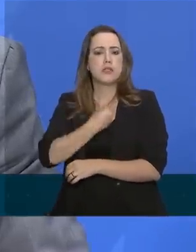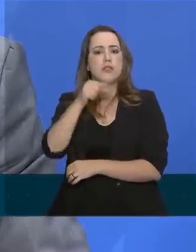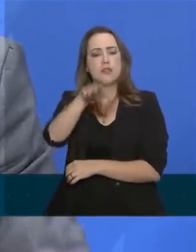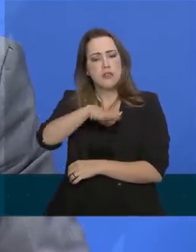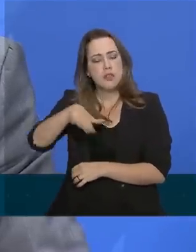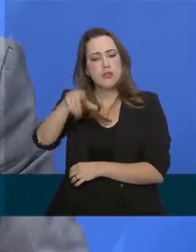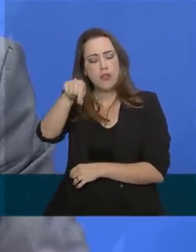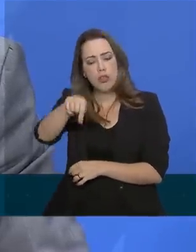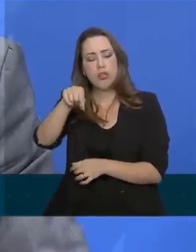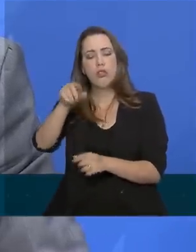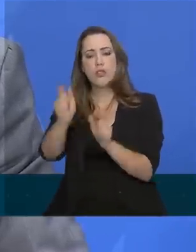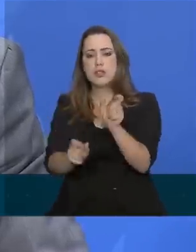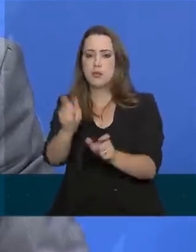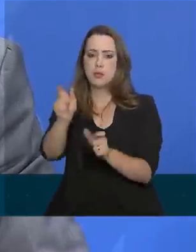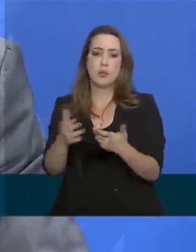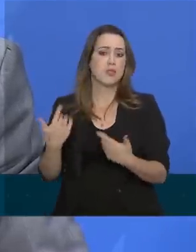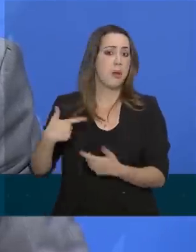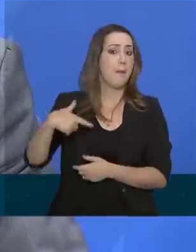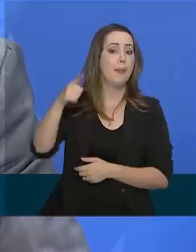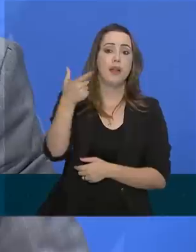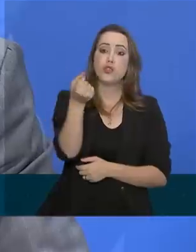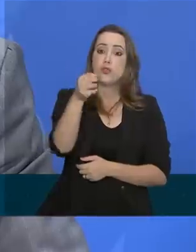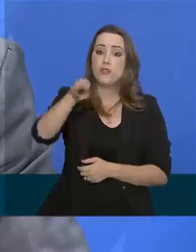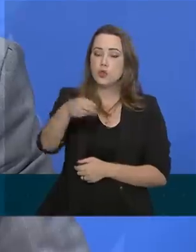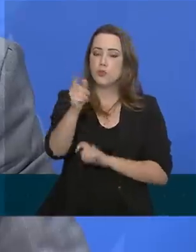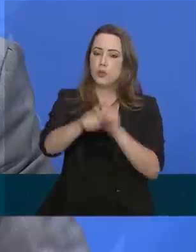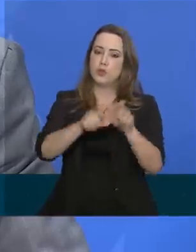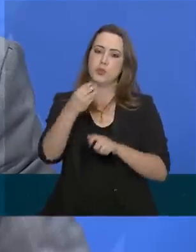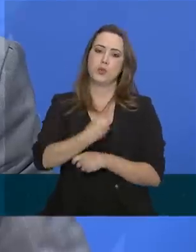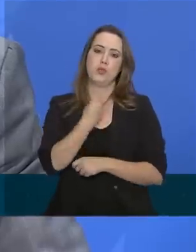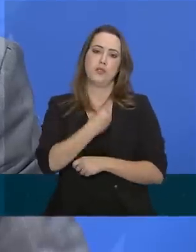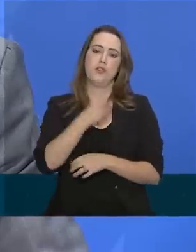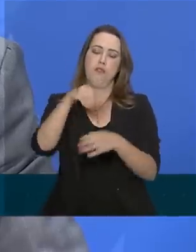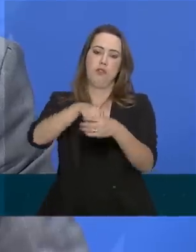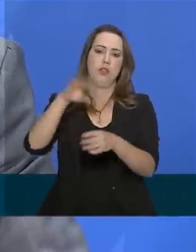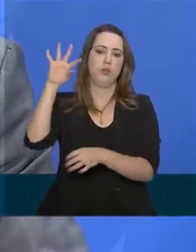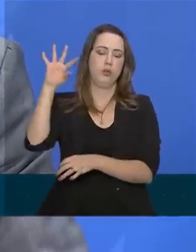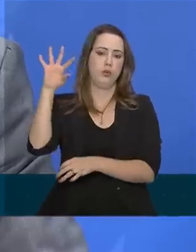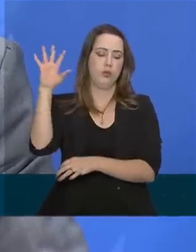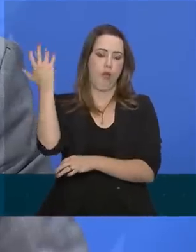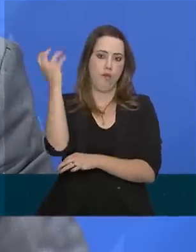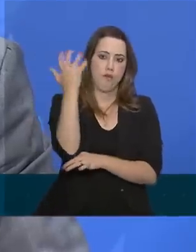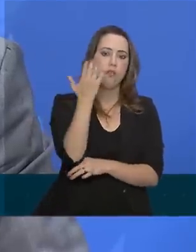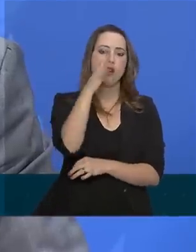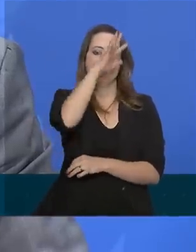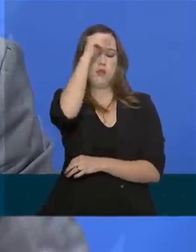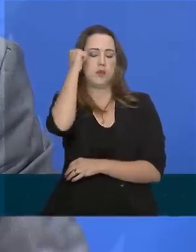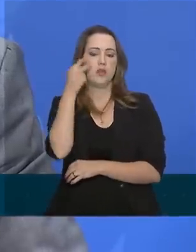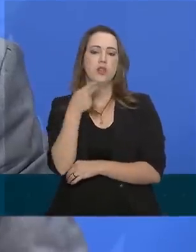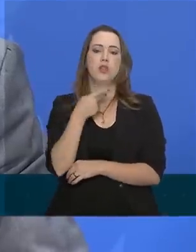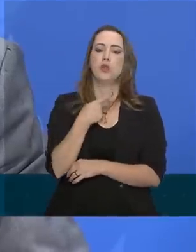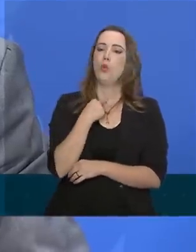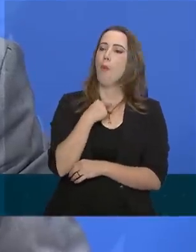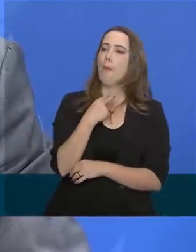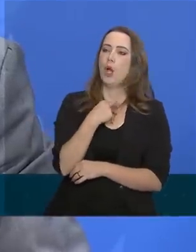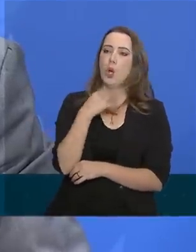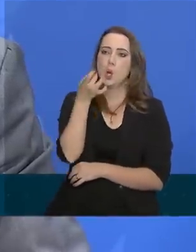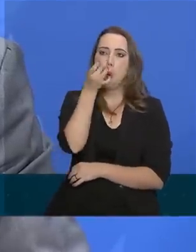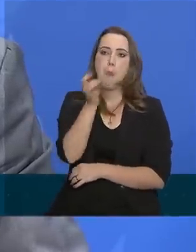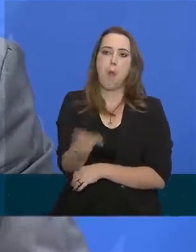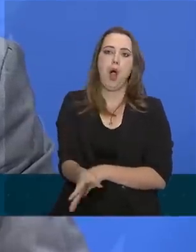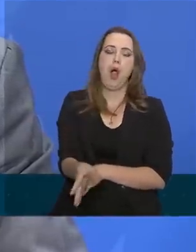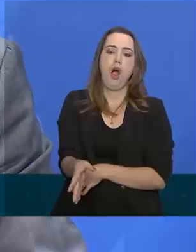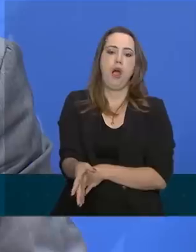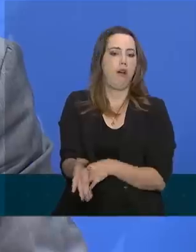mais de 20 milhões de pessoas vivem ali e nós não podemos desconsiderar a existência dessas pessoas e fazer de conta que não há a necessidade